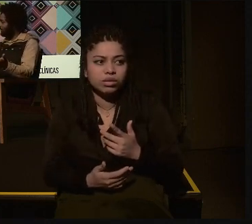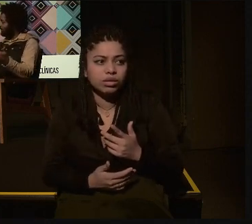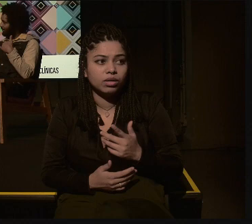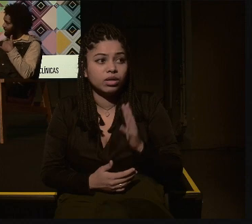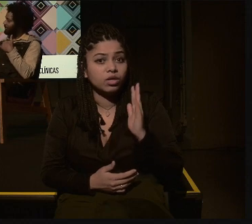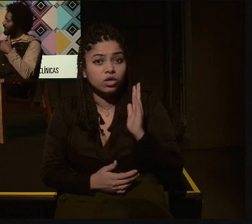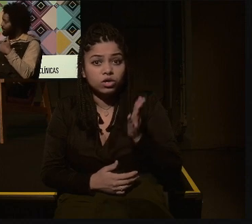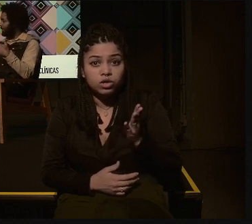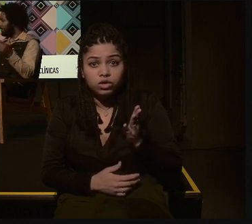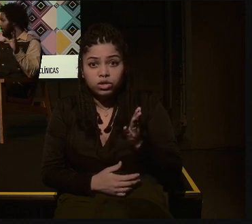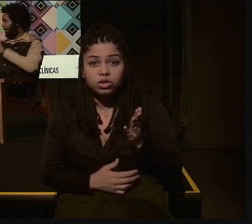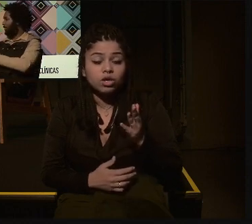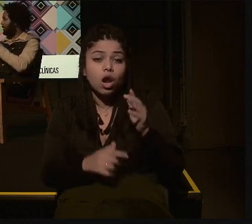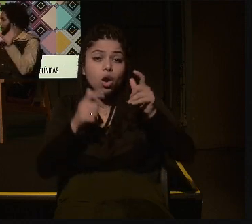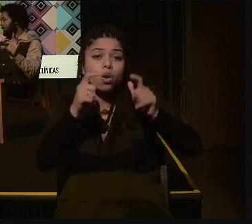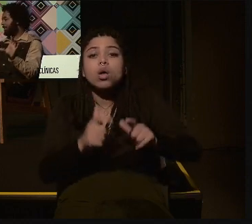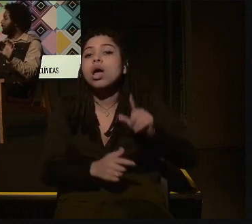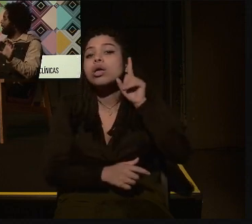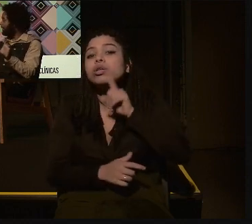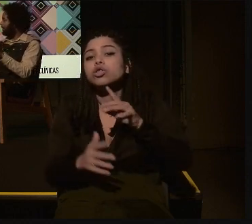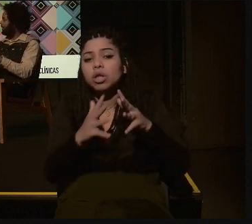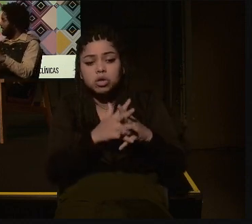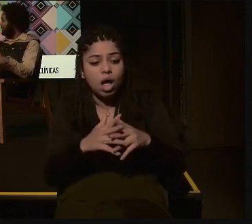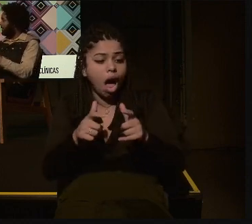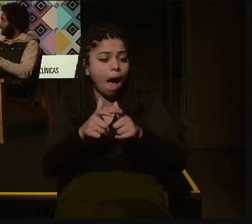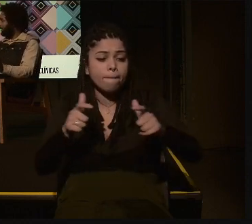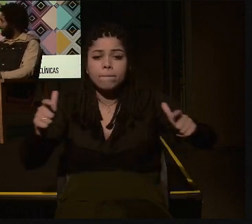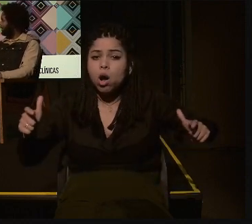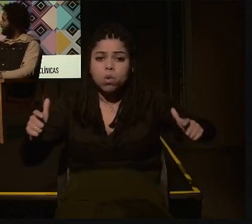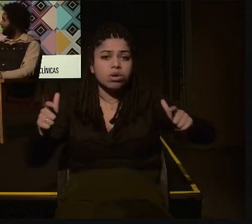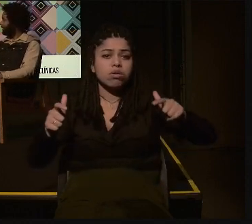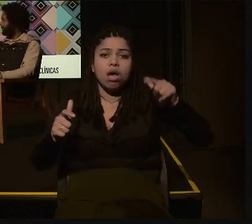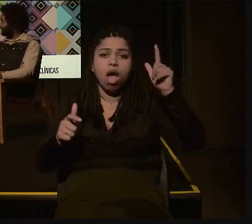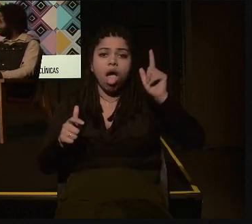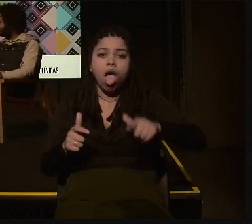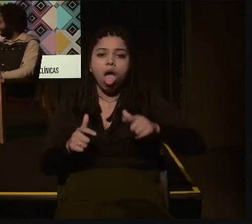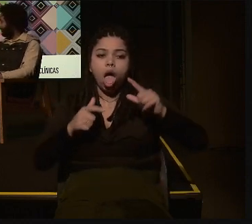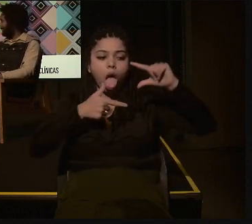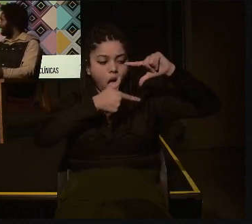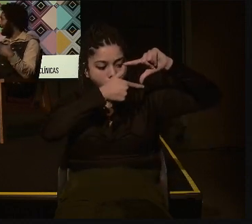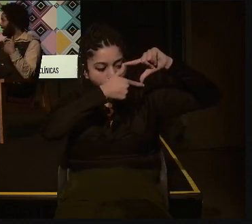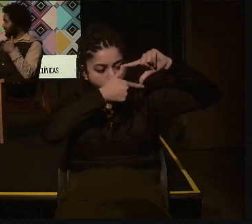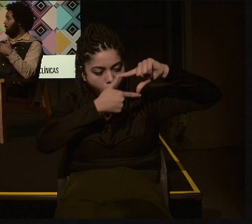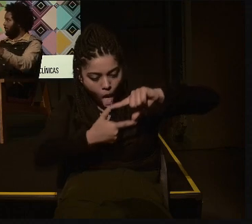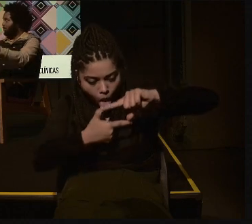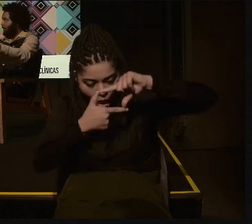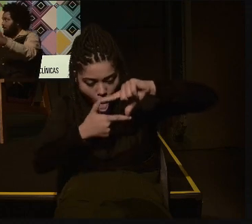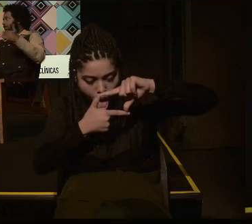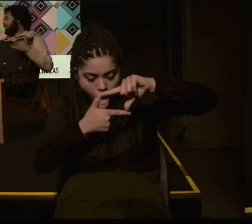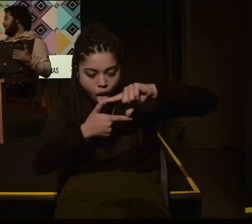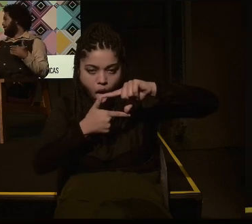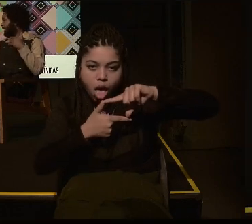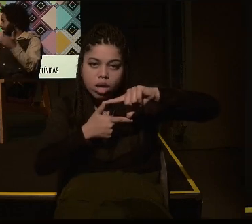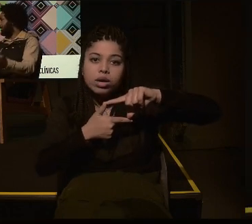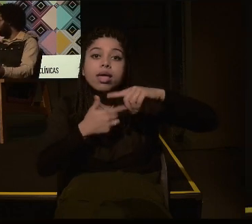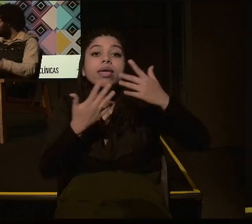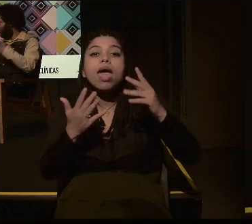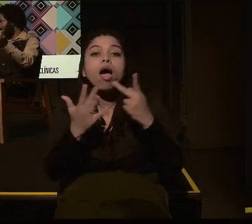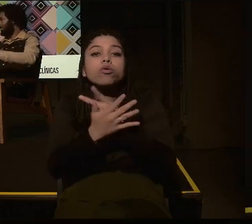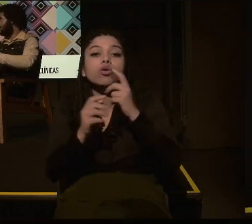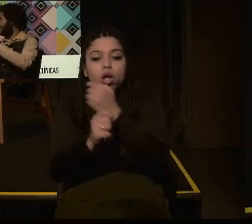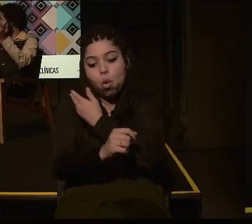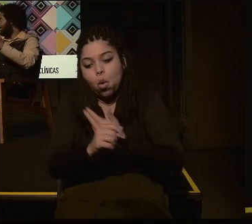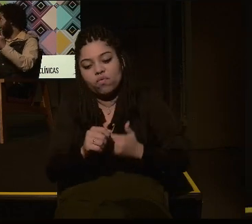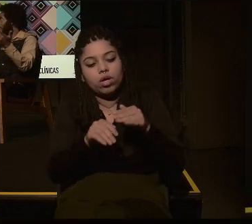Corte dos Estados Unidos, uma maioria conservadora, ou não, isso daqui não... E aí a gente impôs um retrocesso em relação a